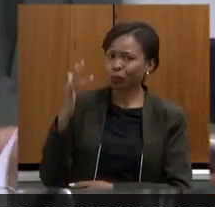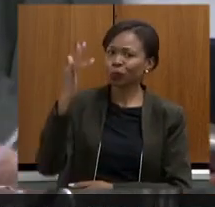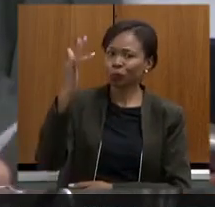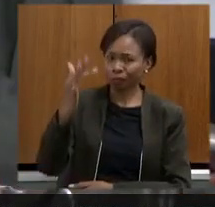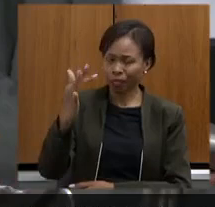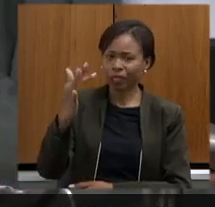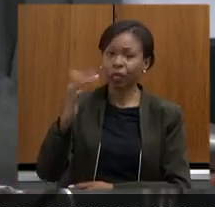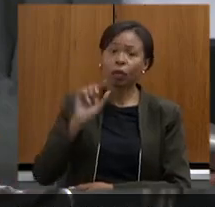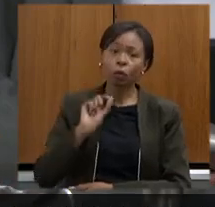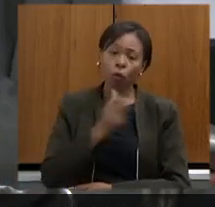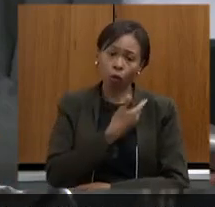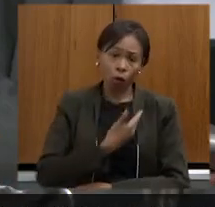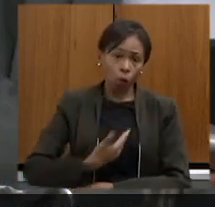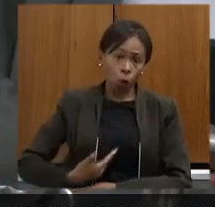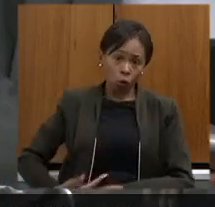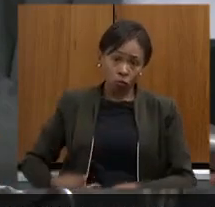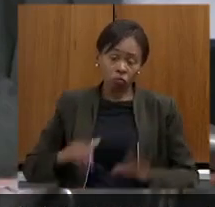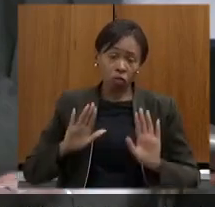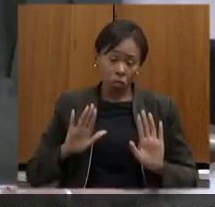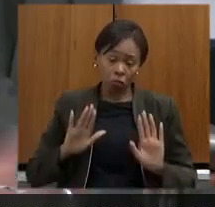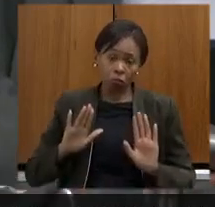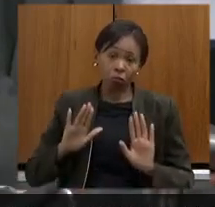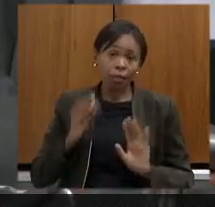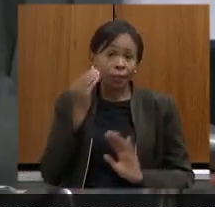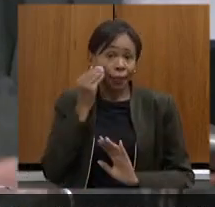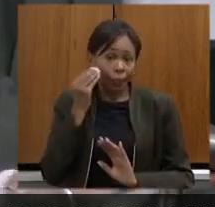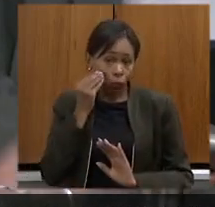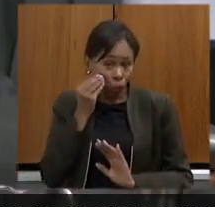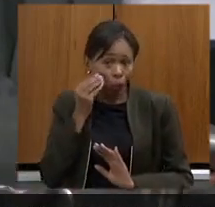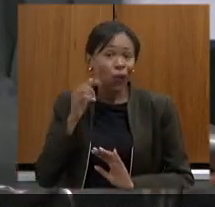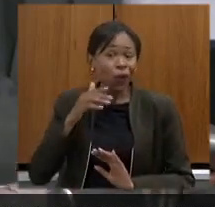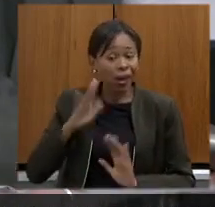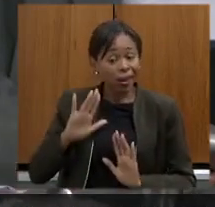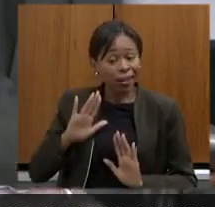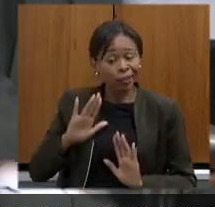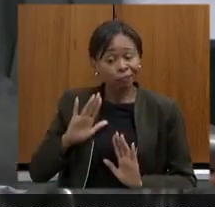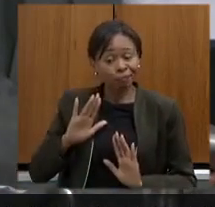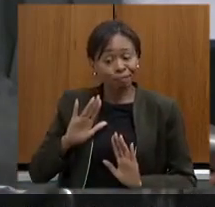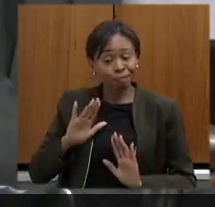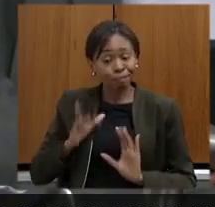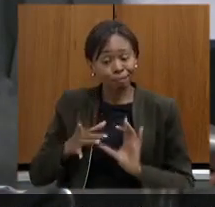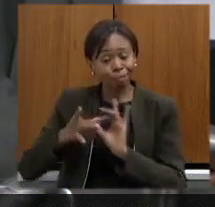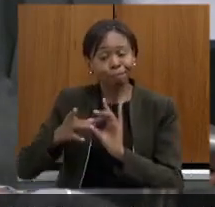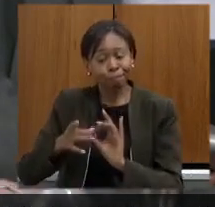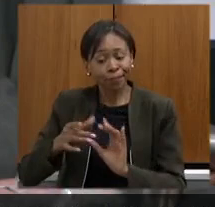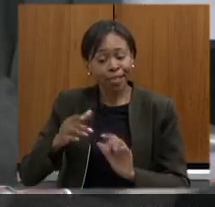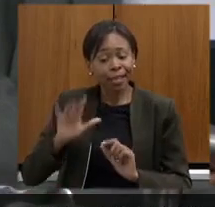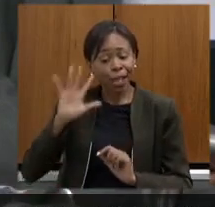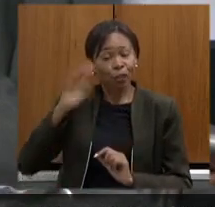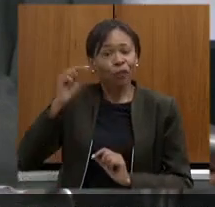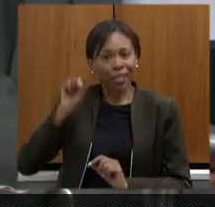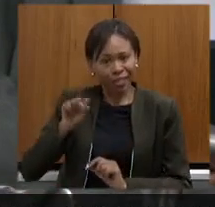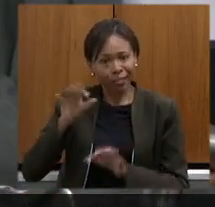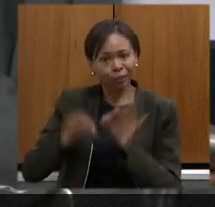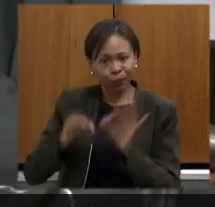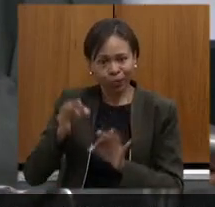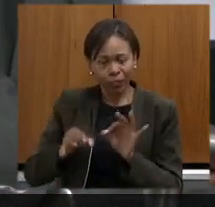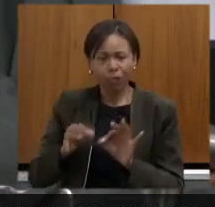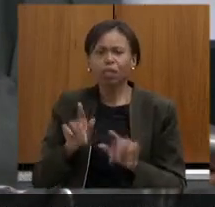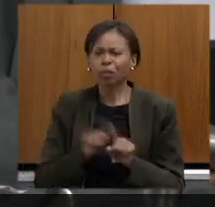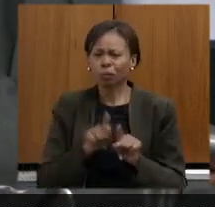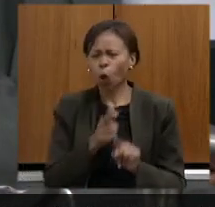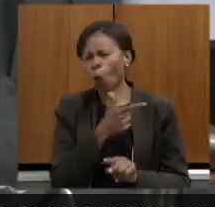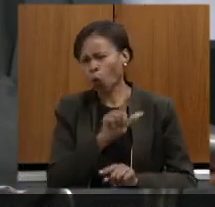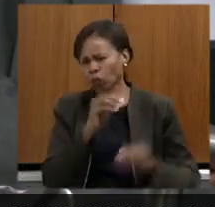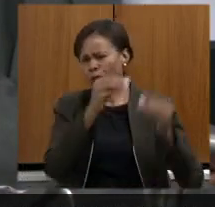pelo caminho do debate com Assembleia Legislativa buscou o caminho da Justiça é claro que tem outros impactos que aí também seria importante que se